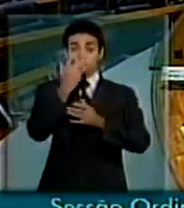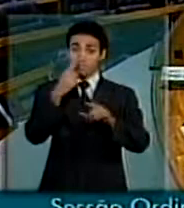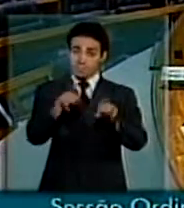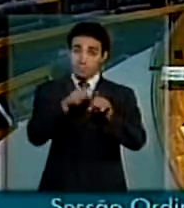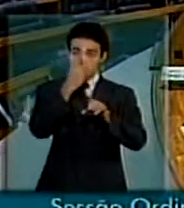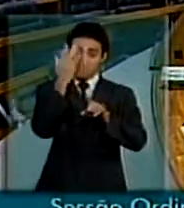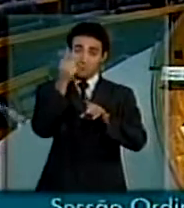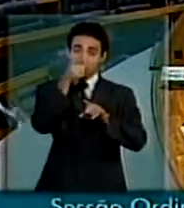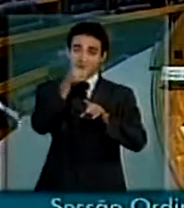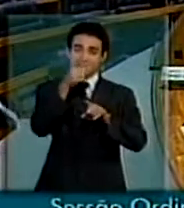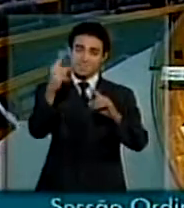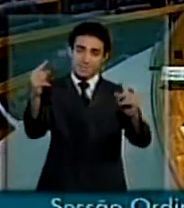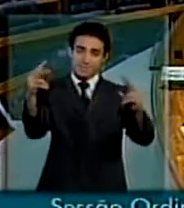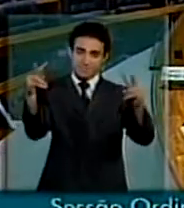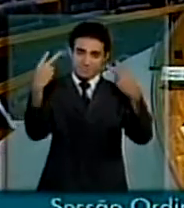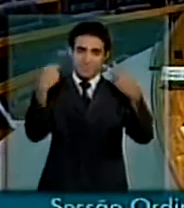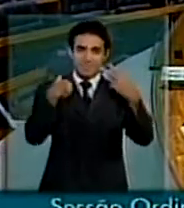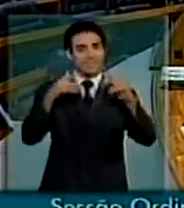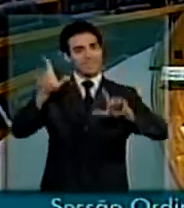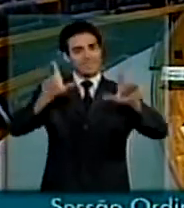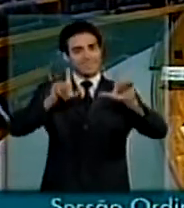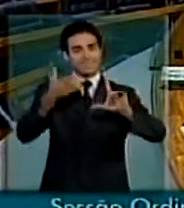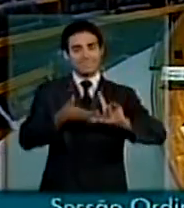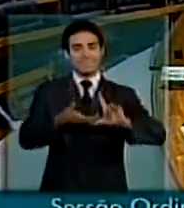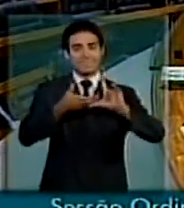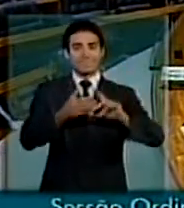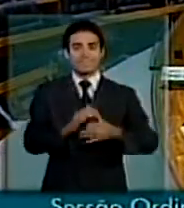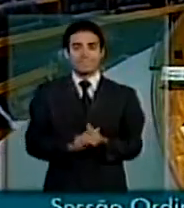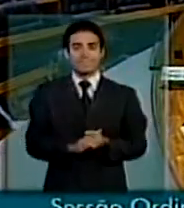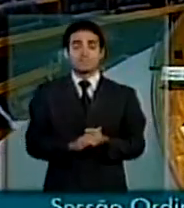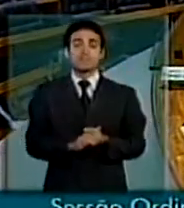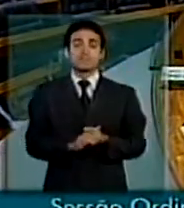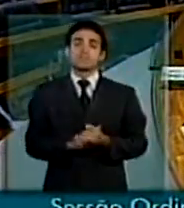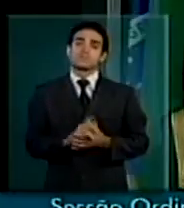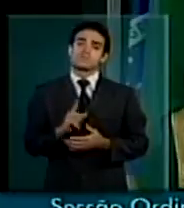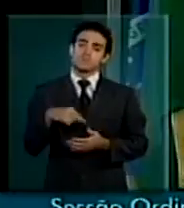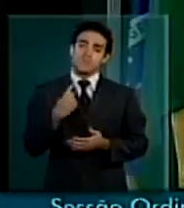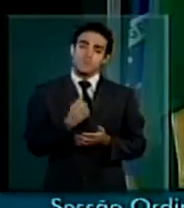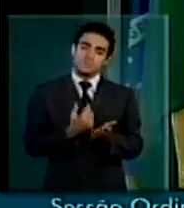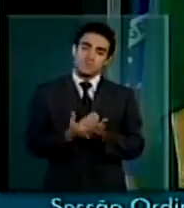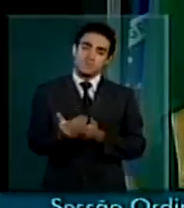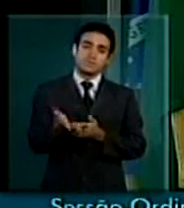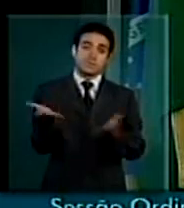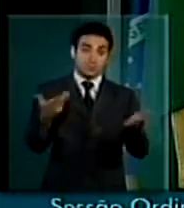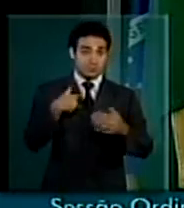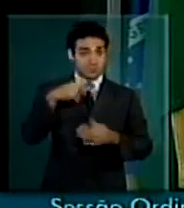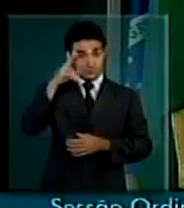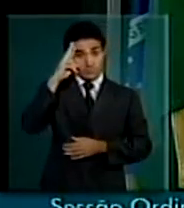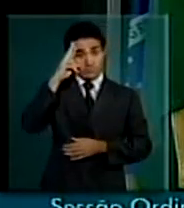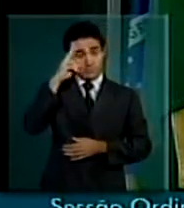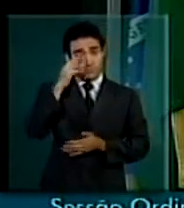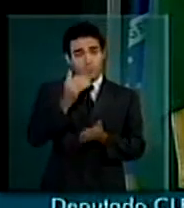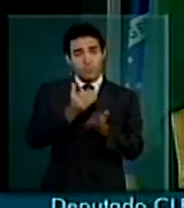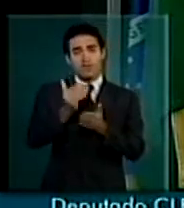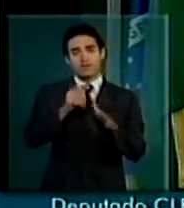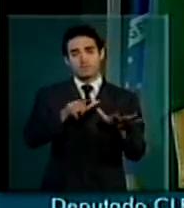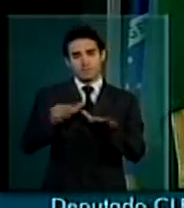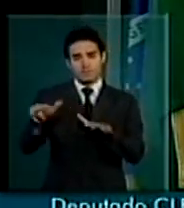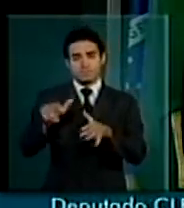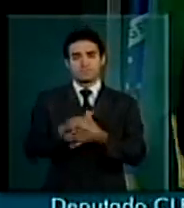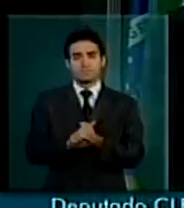telespectadores da TV Câmara. Senhor presidente, nós estamos aí iniciando a semana e